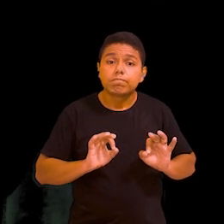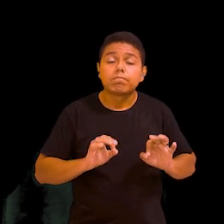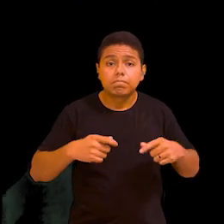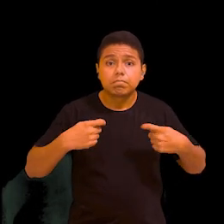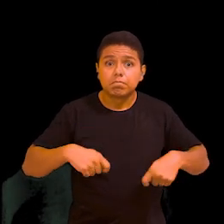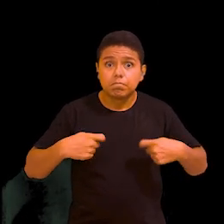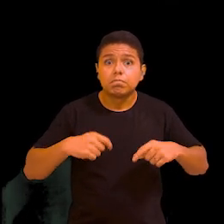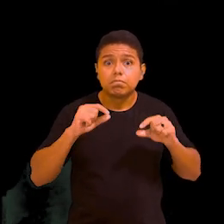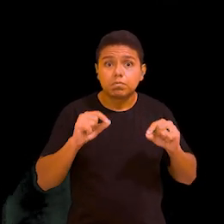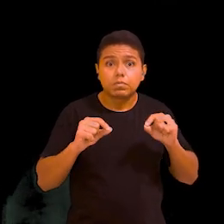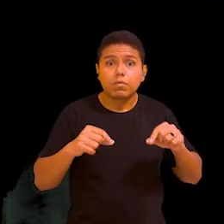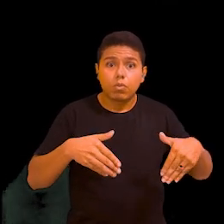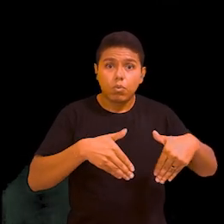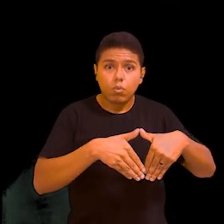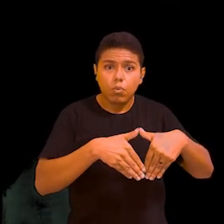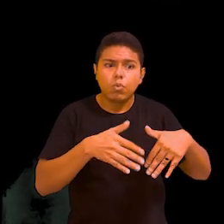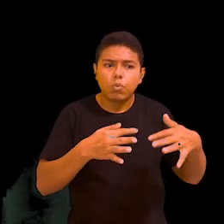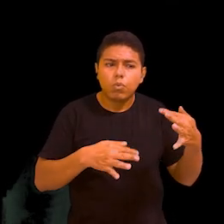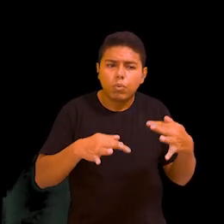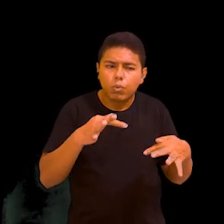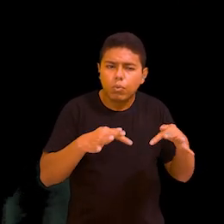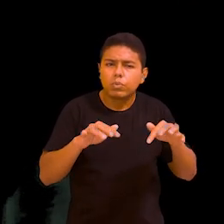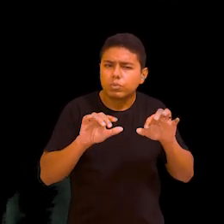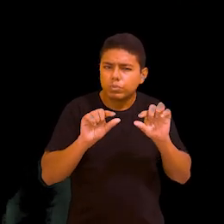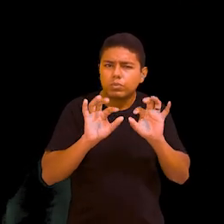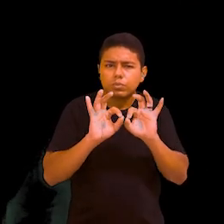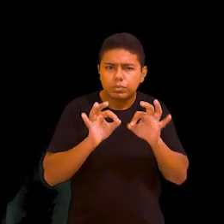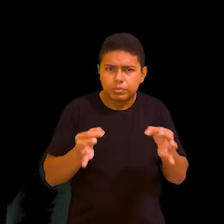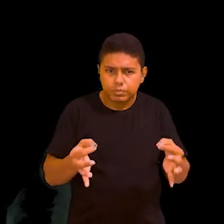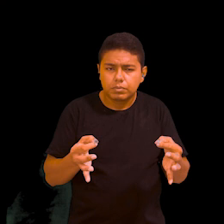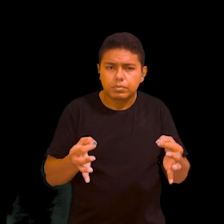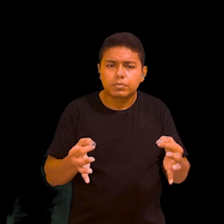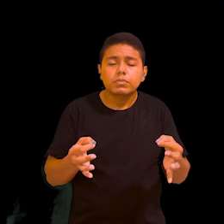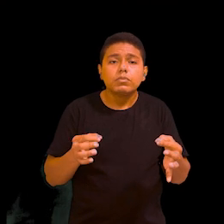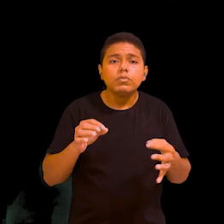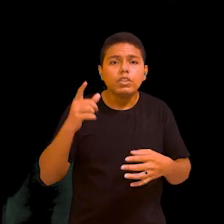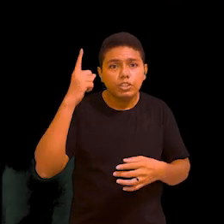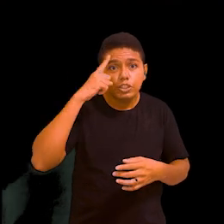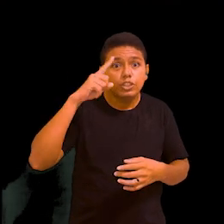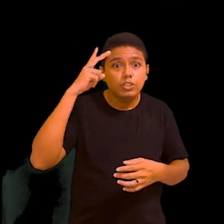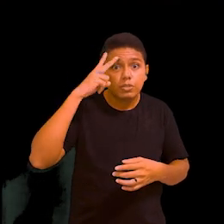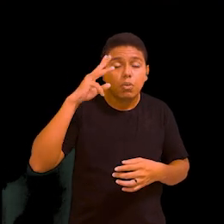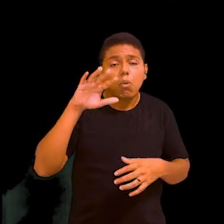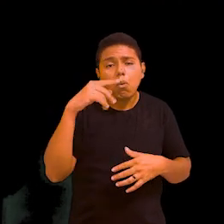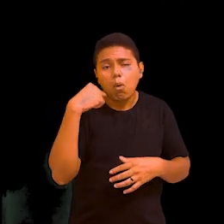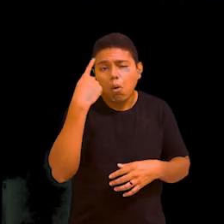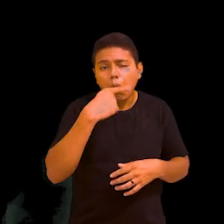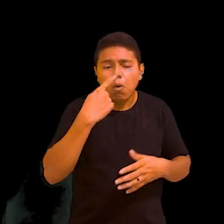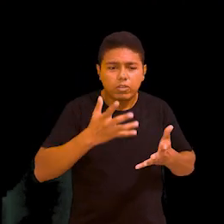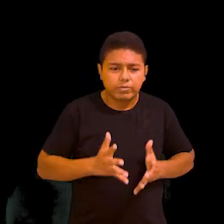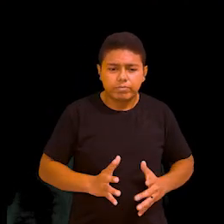palpação, onde espera-se que esse útero esteja doloroso, ou, na verdade, o abdômen,